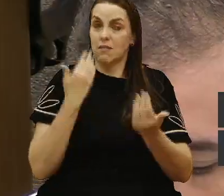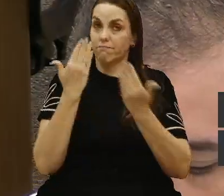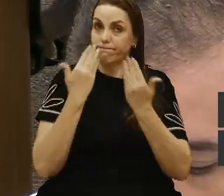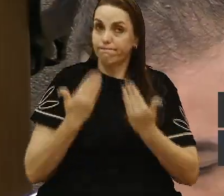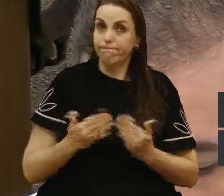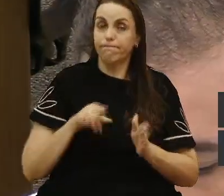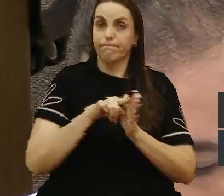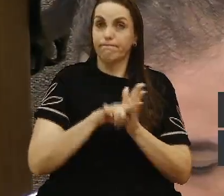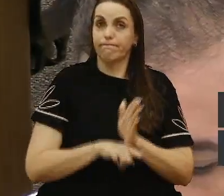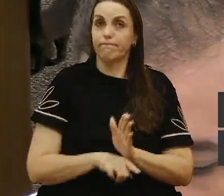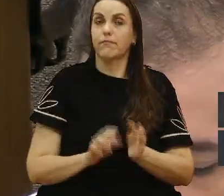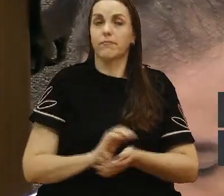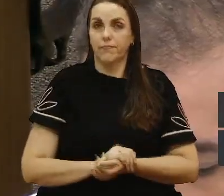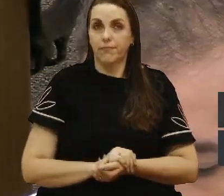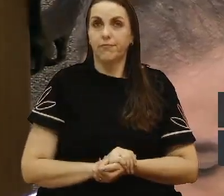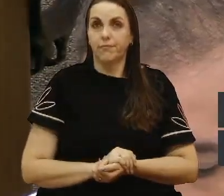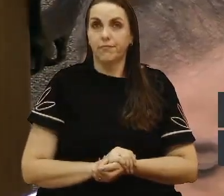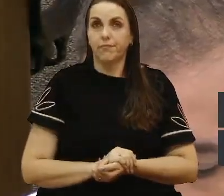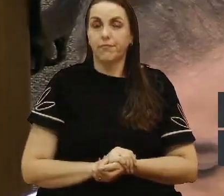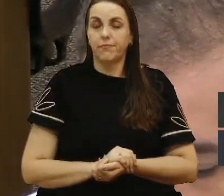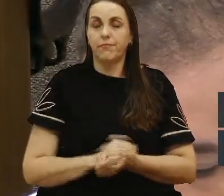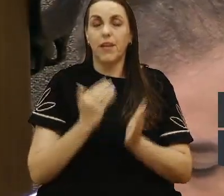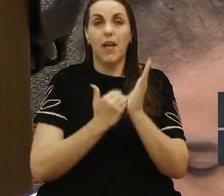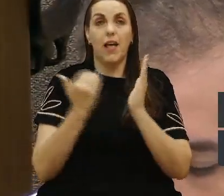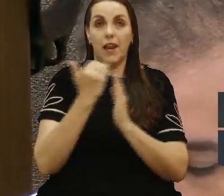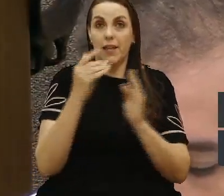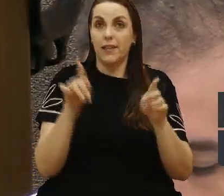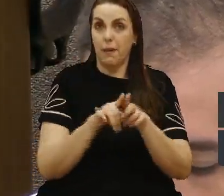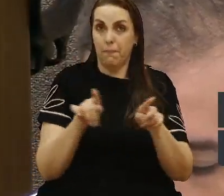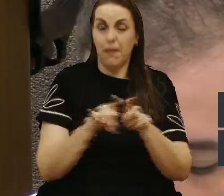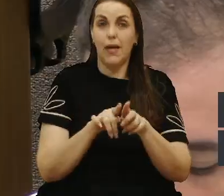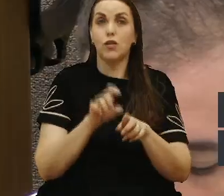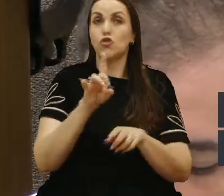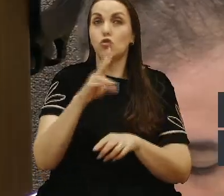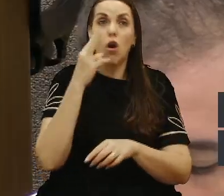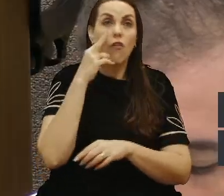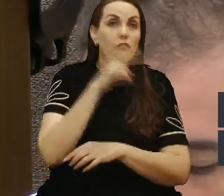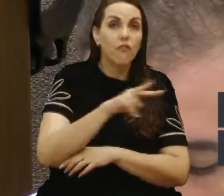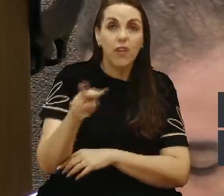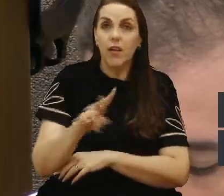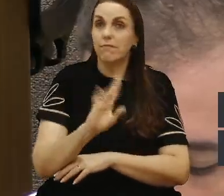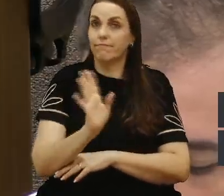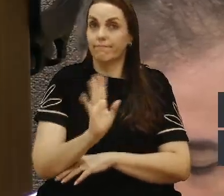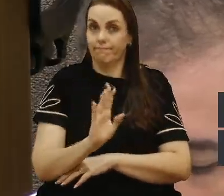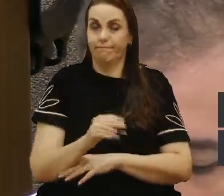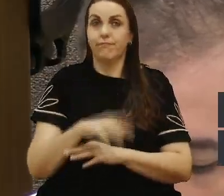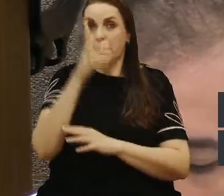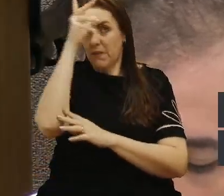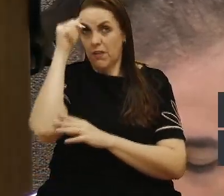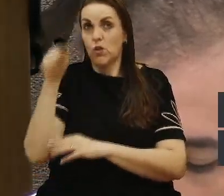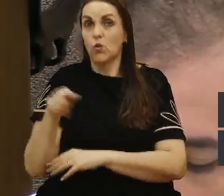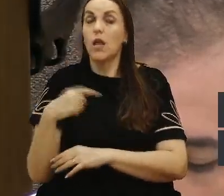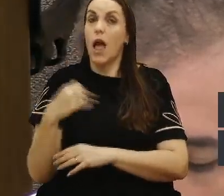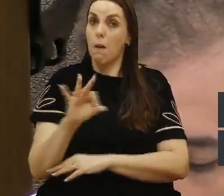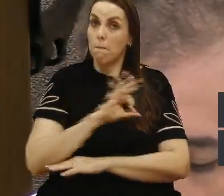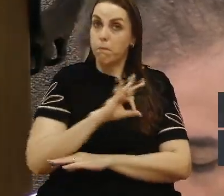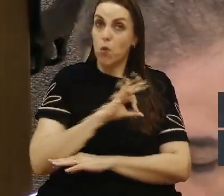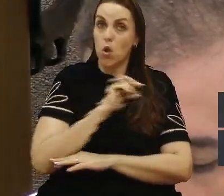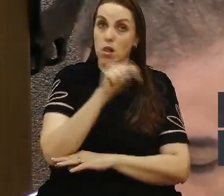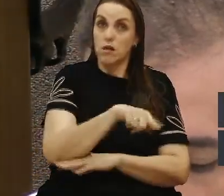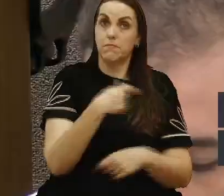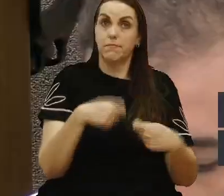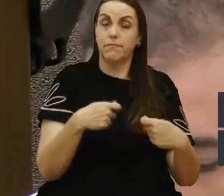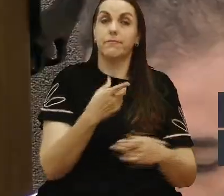averiguados. Além da questão, né, somente da averiguação que está sendo feita pelo Executivo, não. Isso é caso de polícia e a